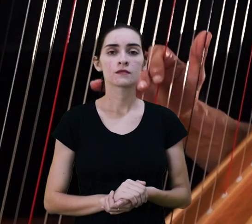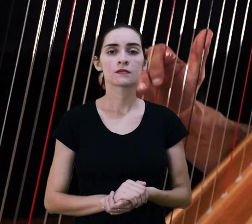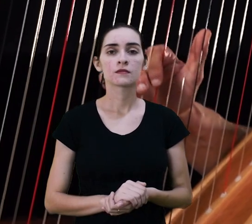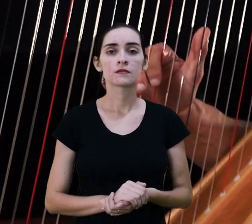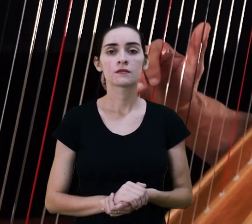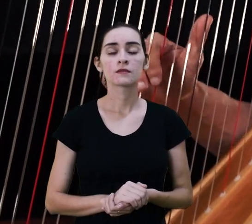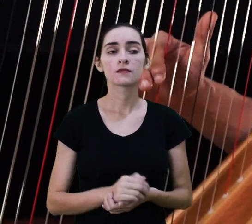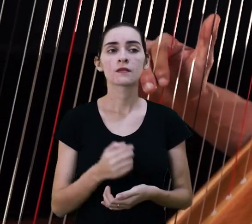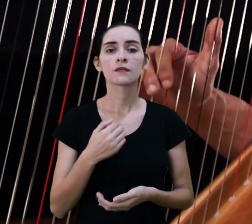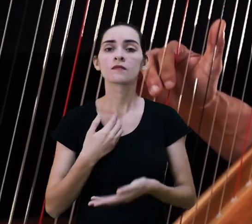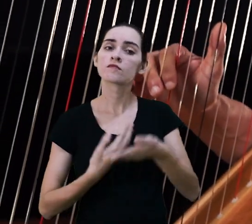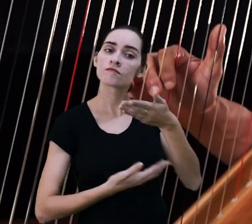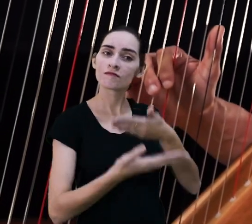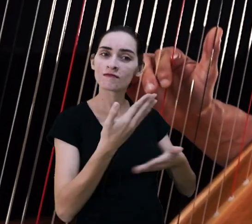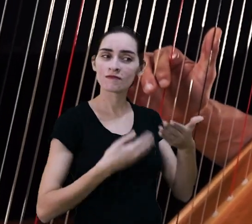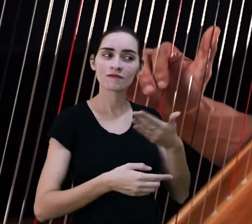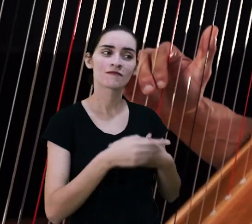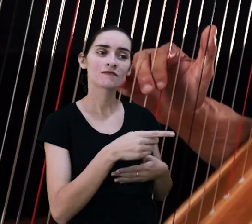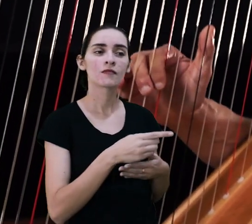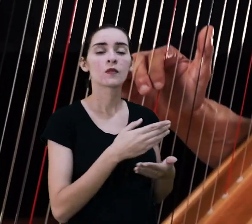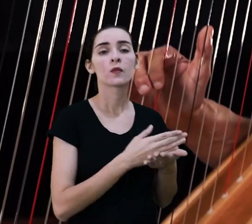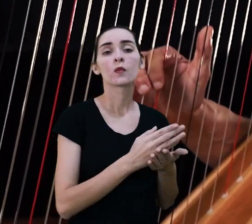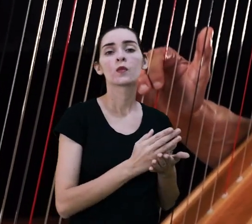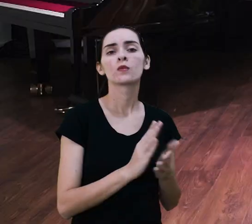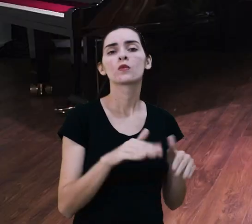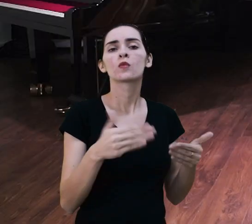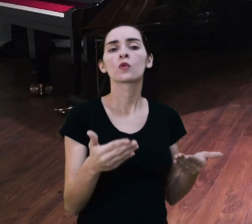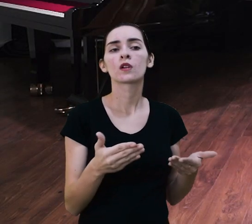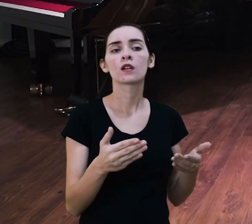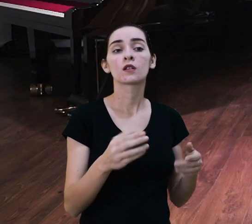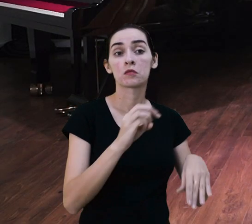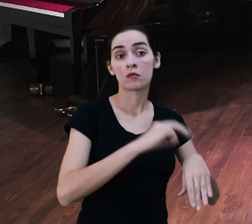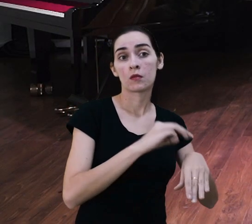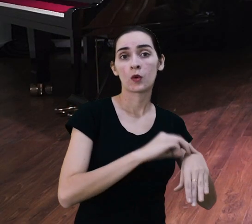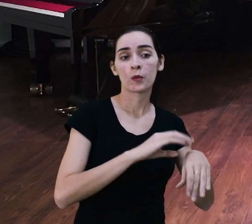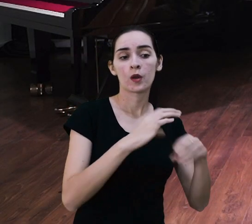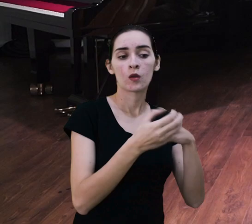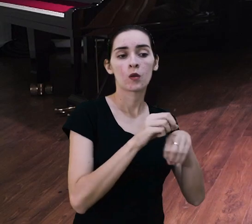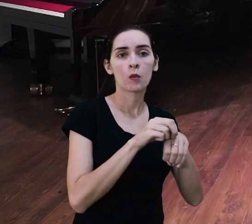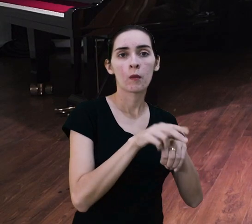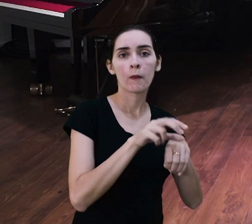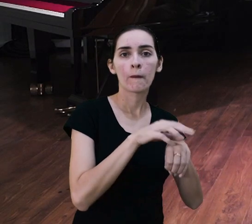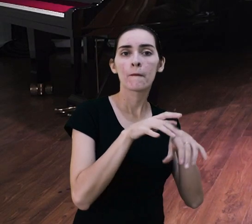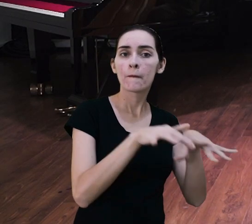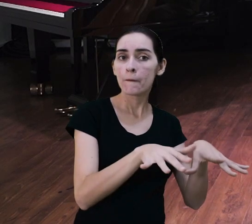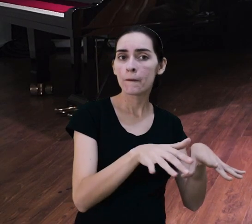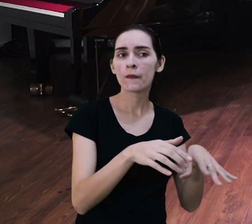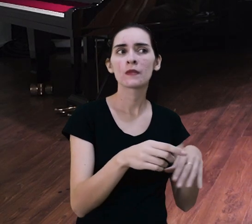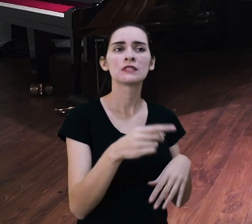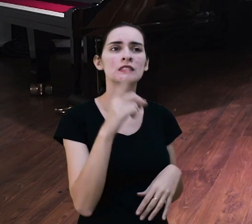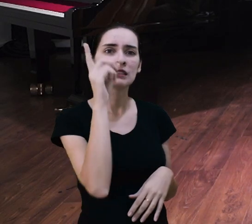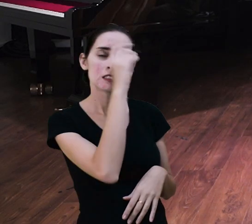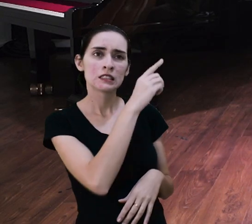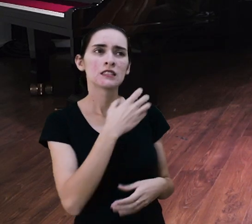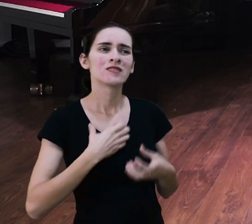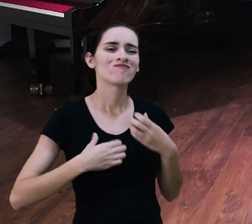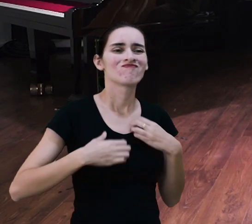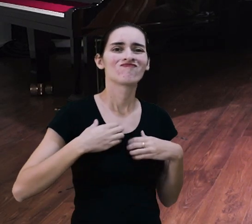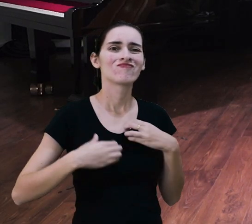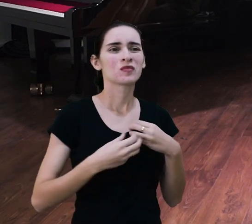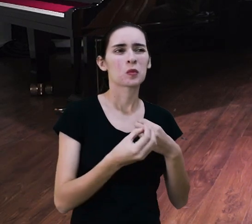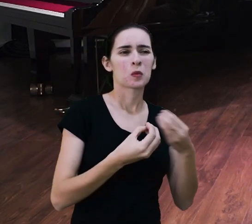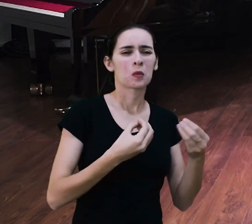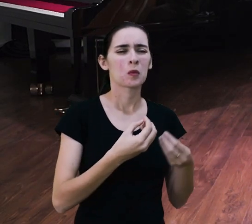A minha relação com a harpa sinfônica eu tive na pandemia. A gente estava vivendo um momento muito difícil e aprendendo a lidar com a